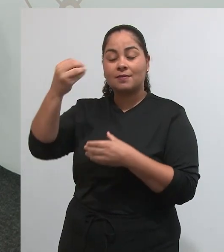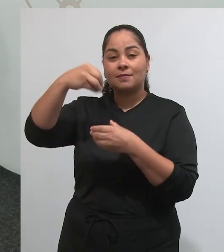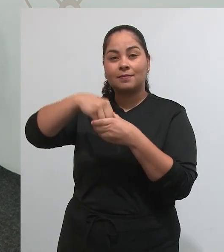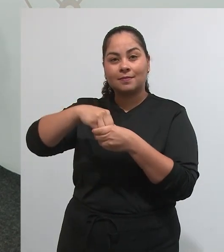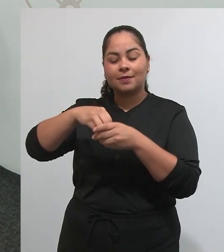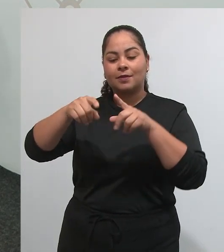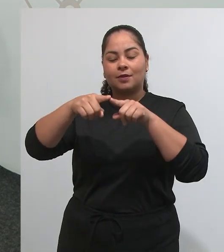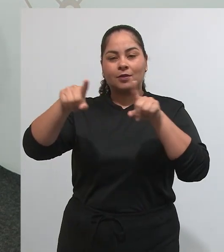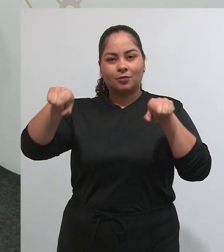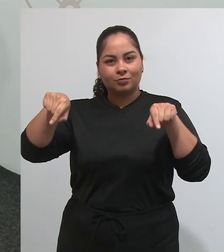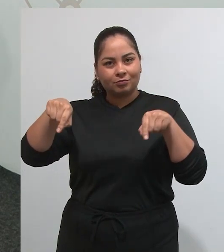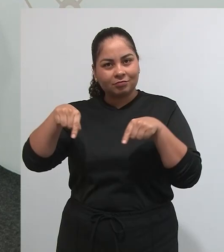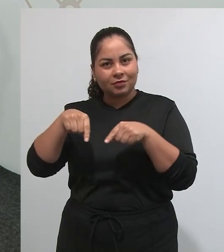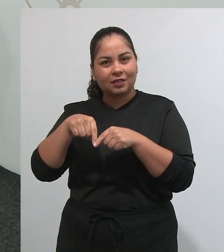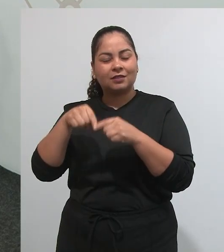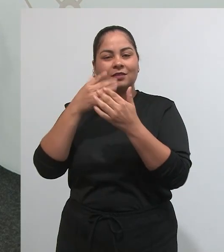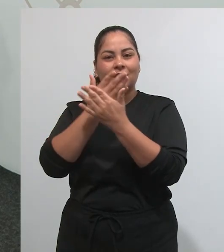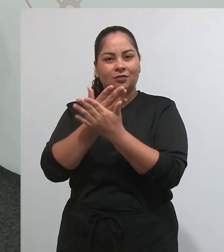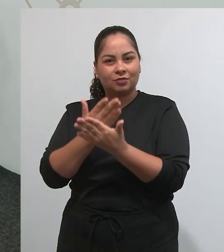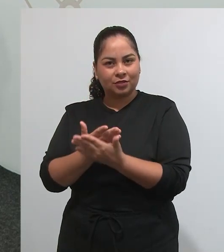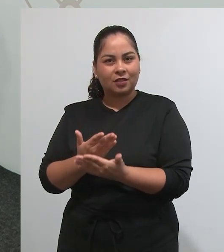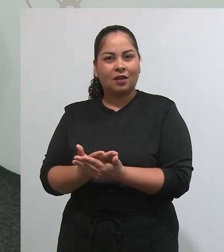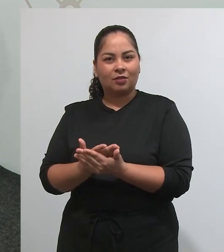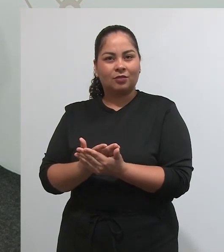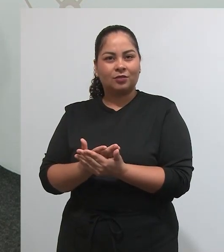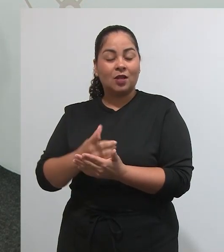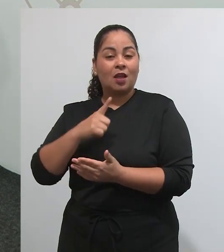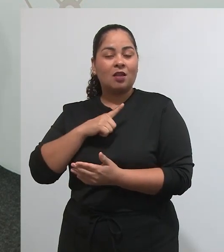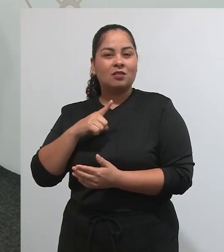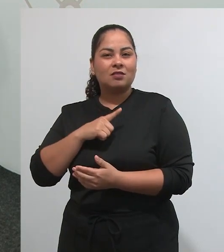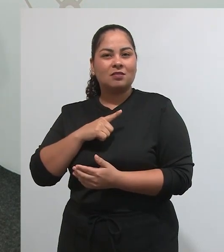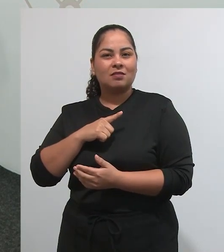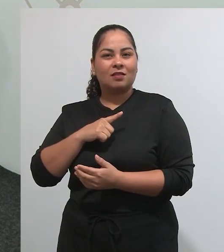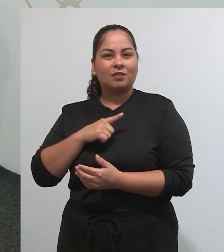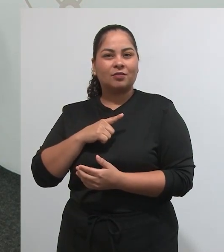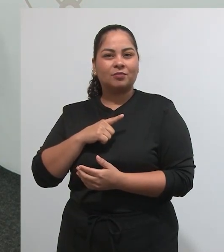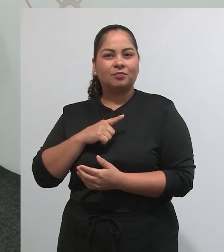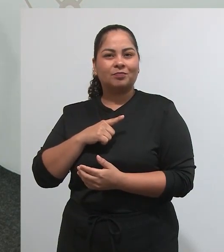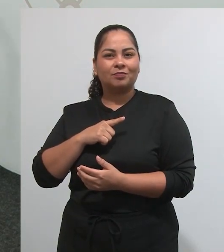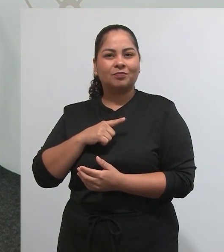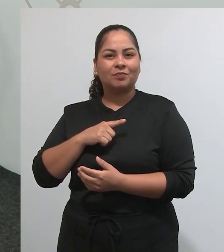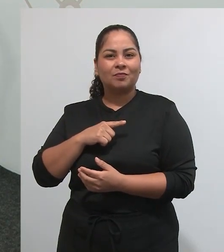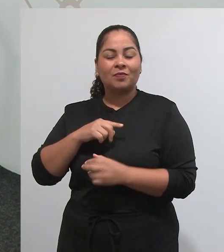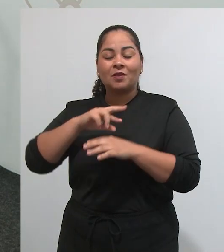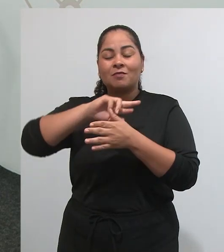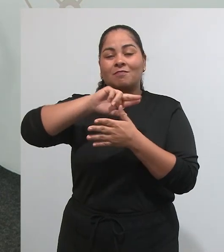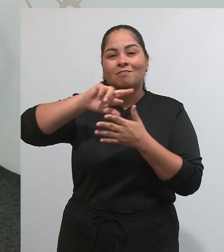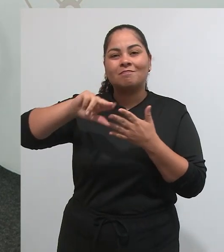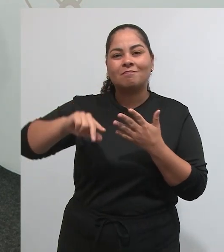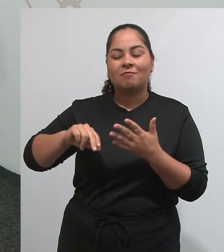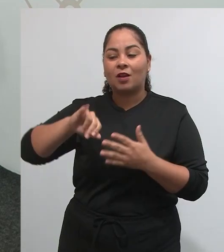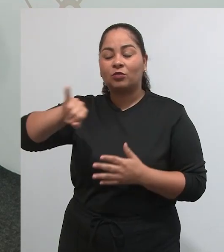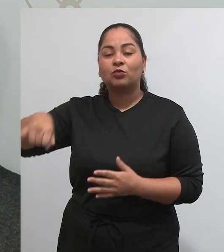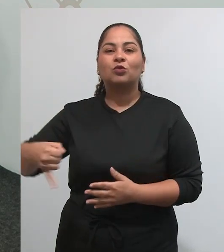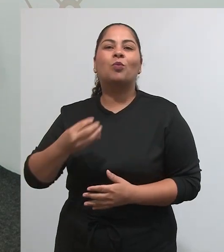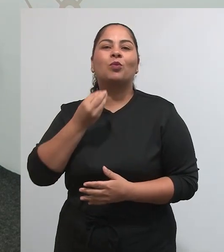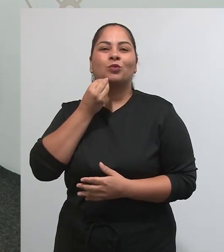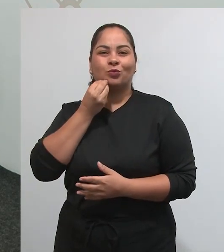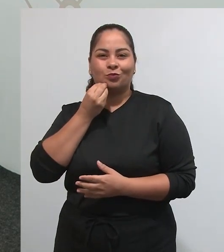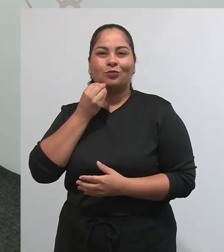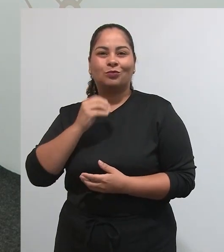as experiências em sala, sobre as experiências da educação, mas que também abre portas para outras aprendizagens.